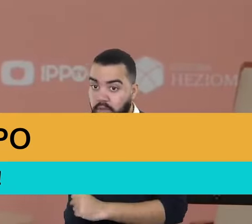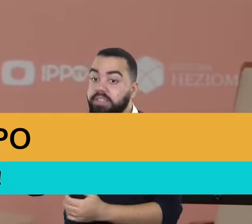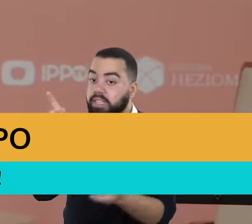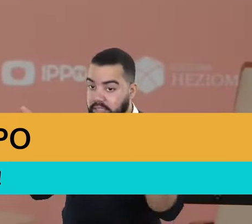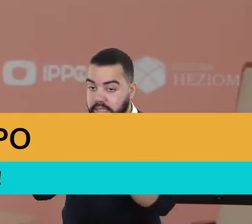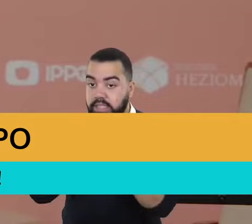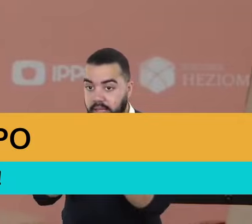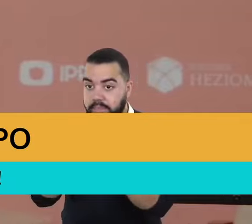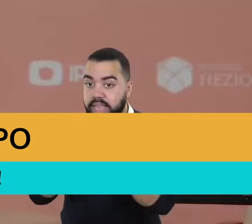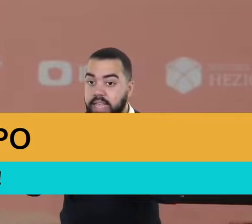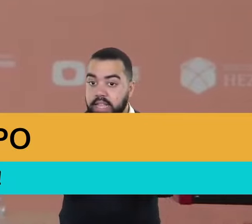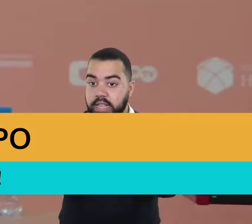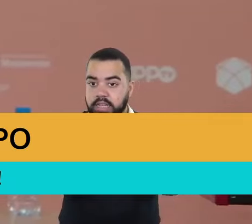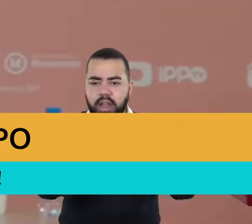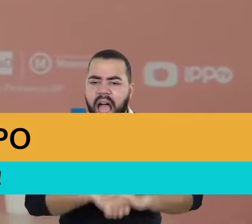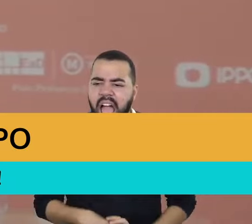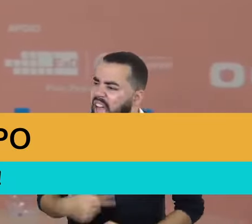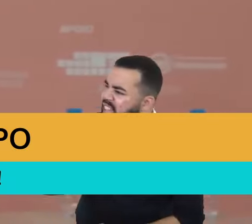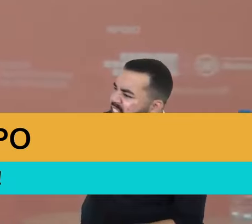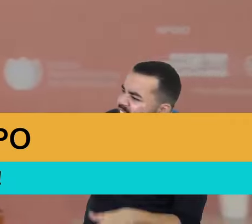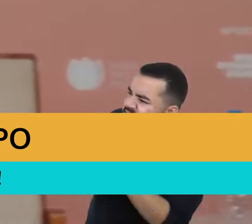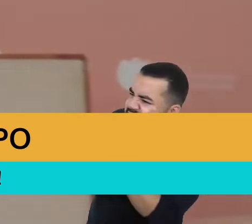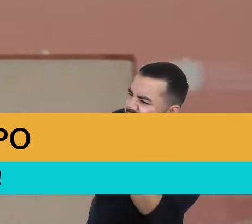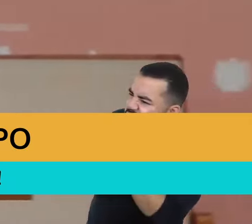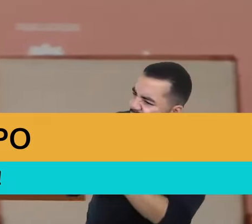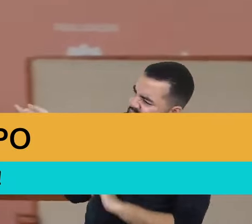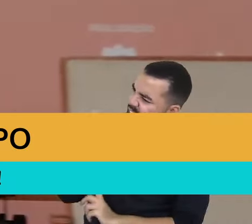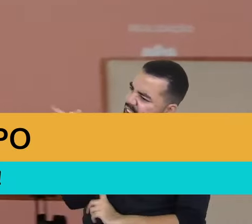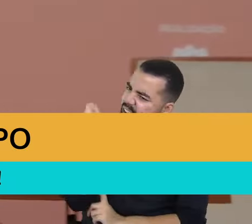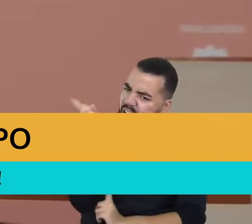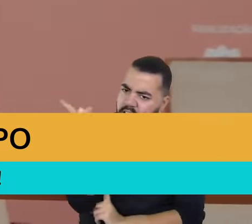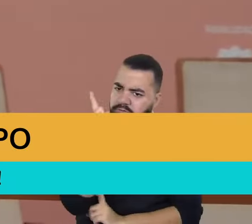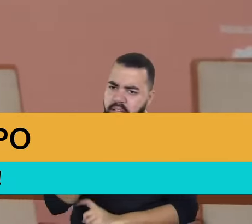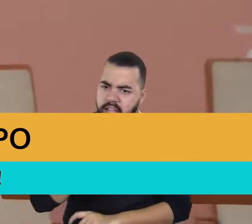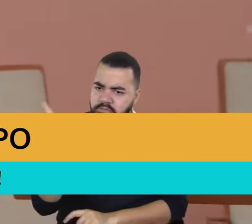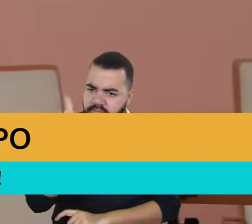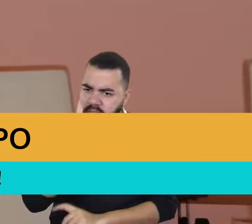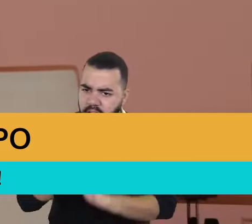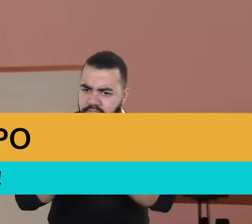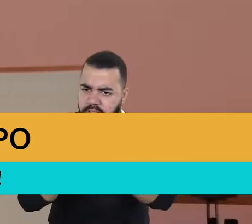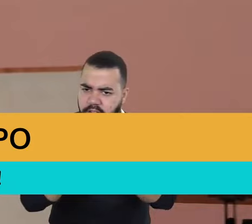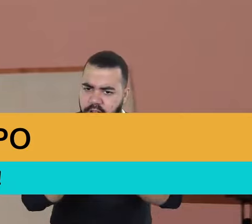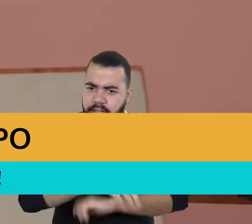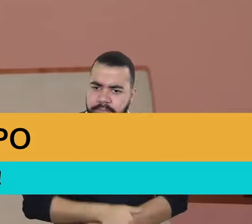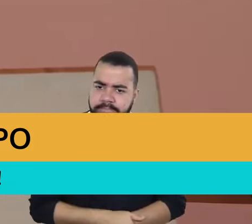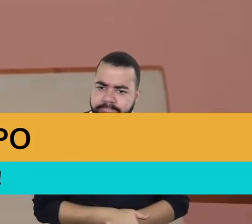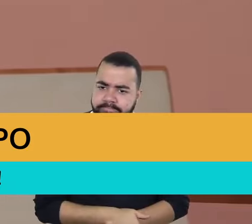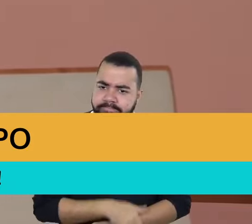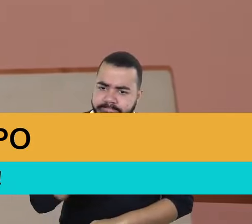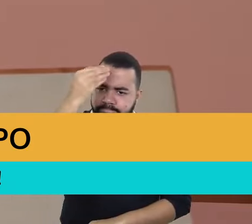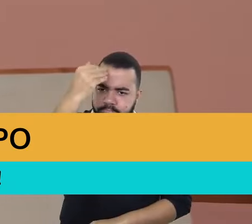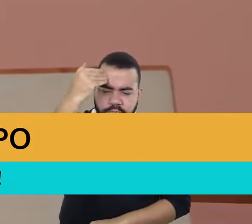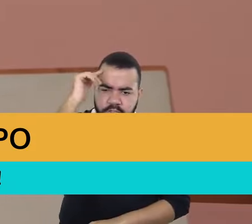Aí eu cheguei em casa, não entendi, falando que sou tartaruga. Tá falando que sou tartaruga. Não entendi. Eu não